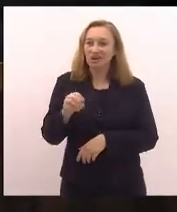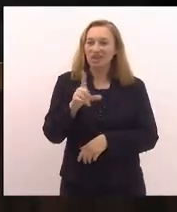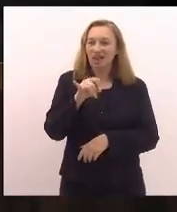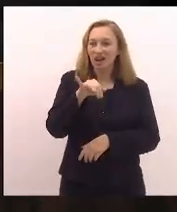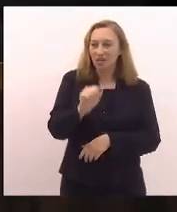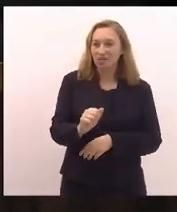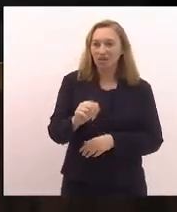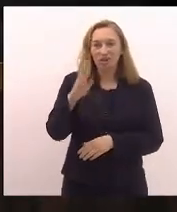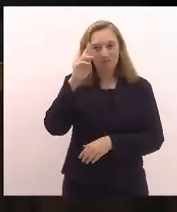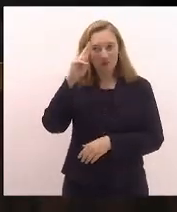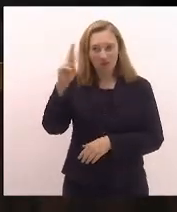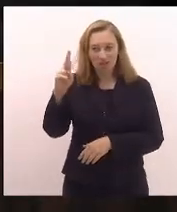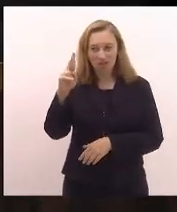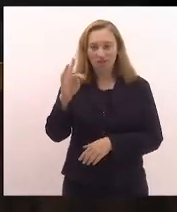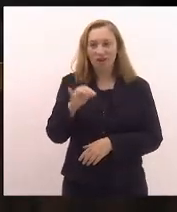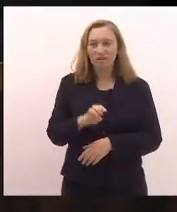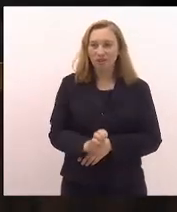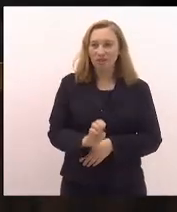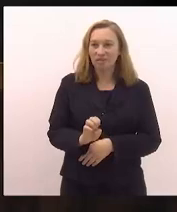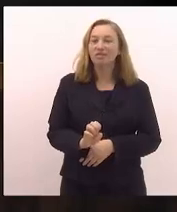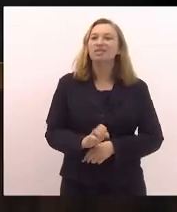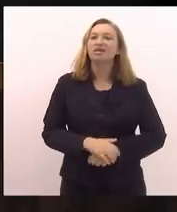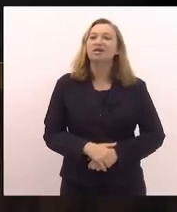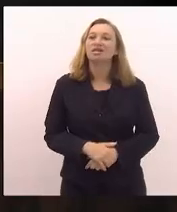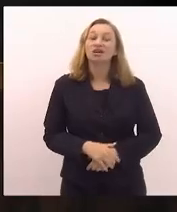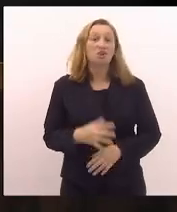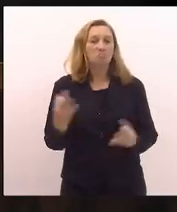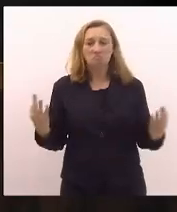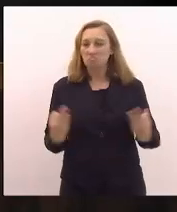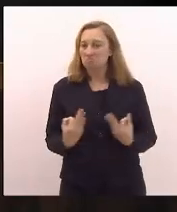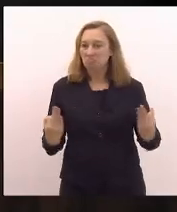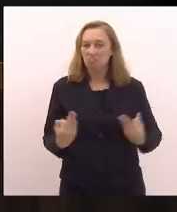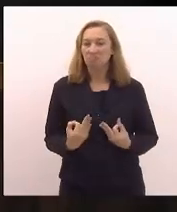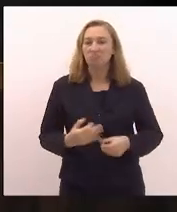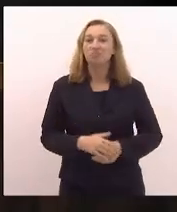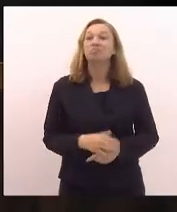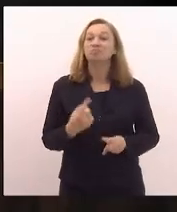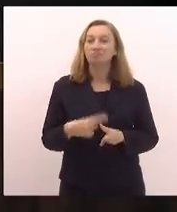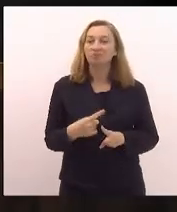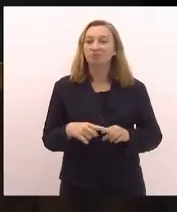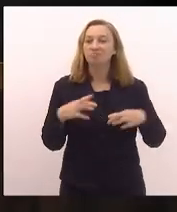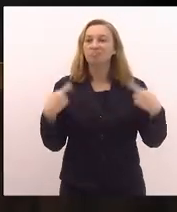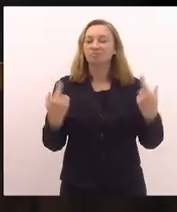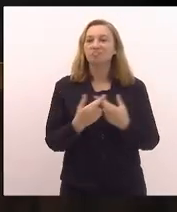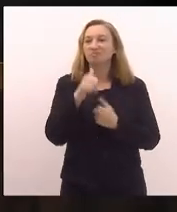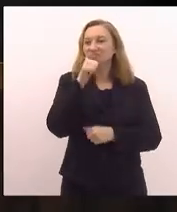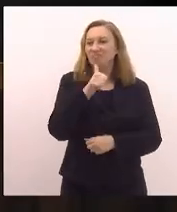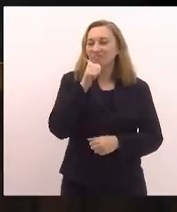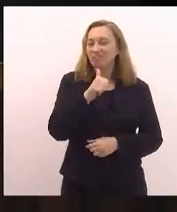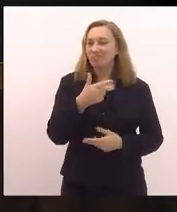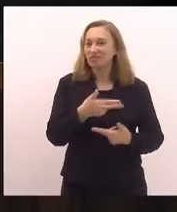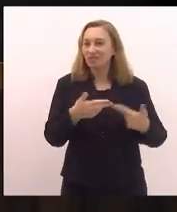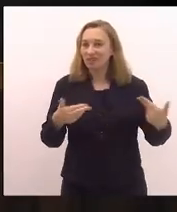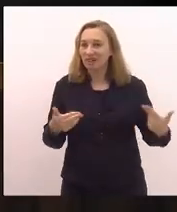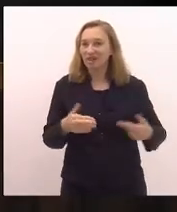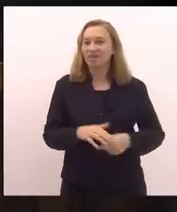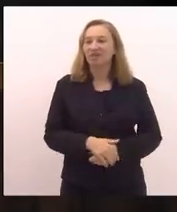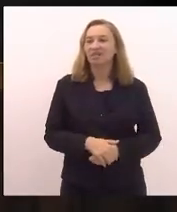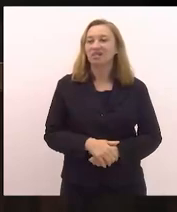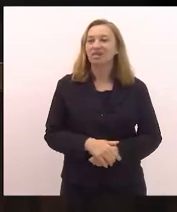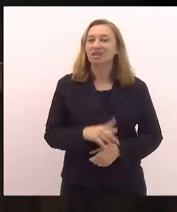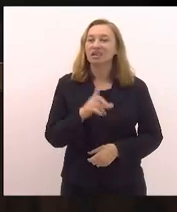minha chefe de gabinete, ela deu essa ideia do dandarão, e eu achei ótima, porque a gente reúne várias mulheres